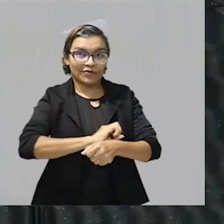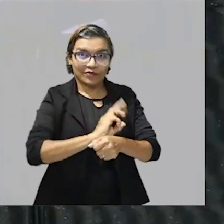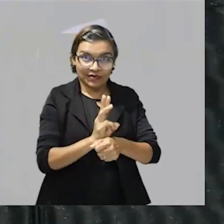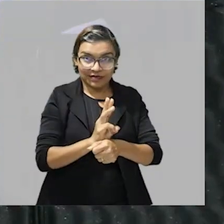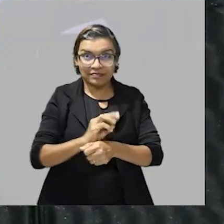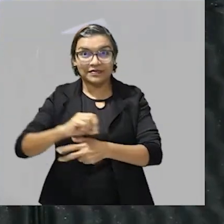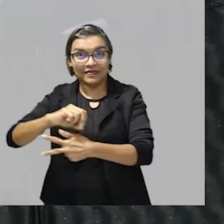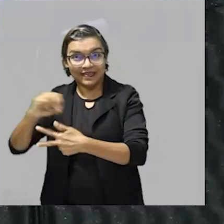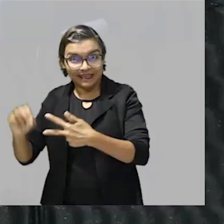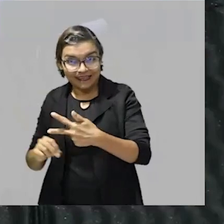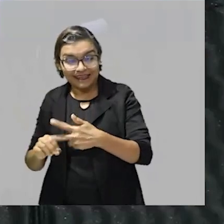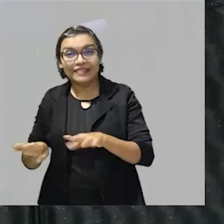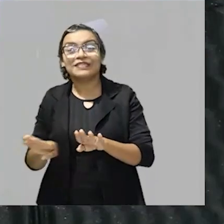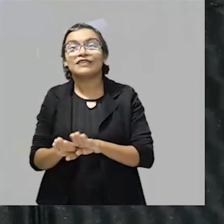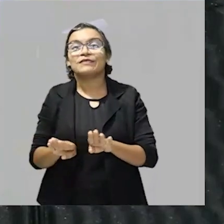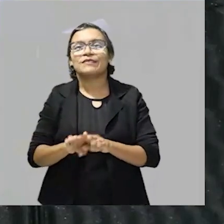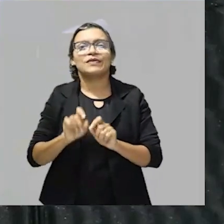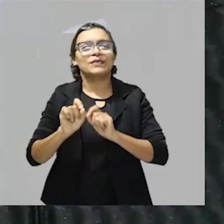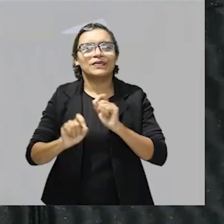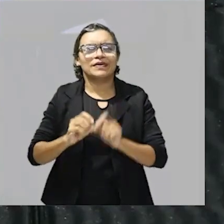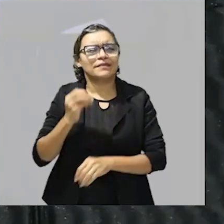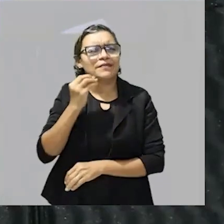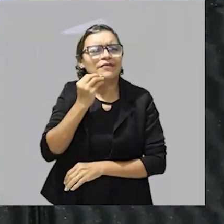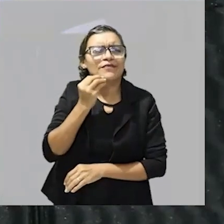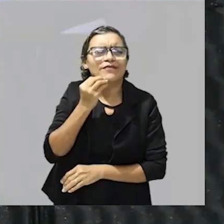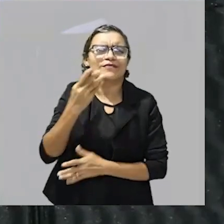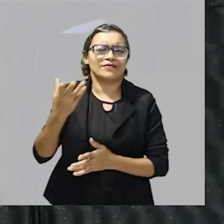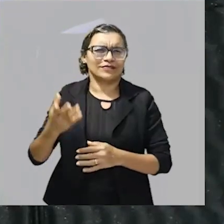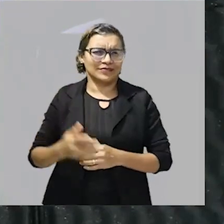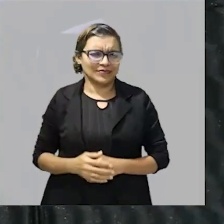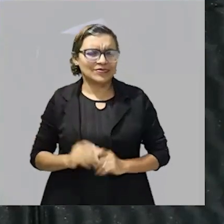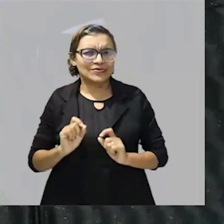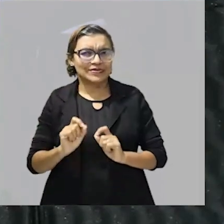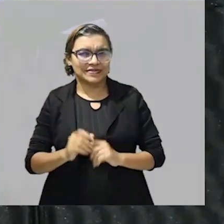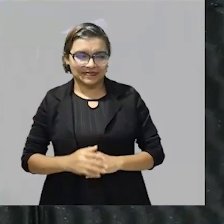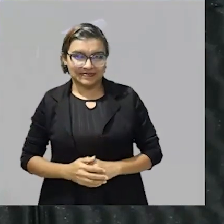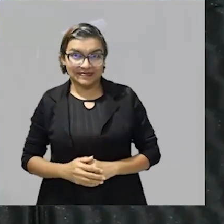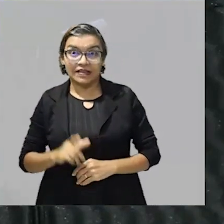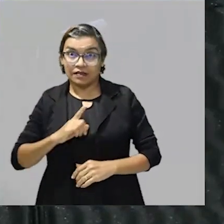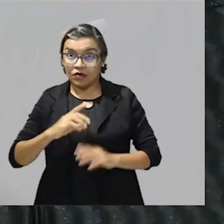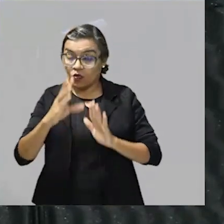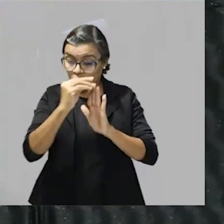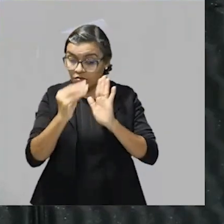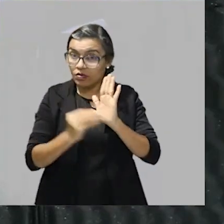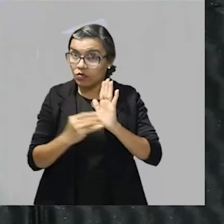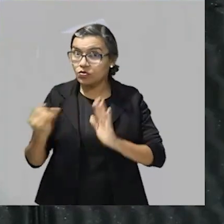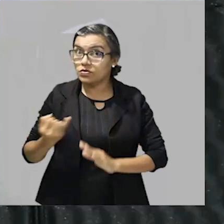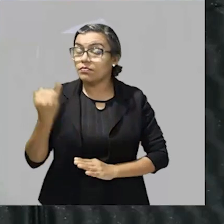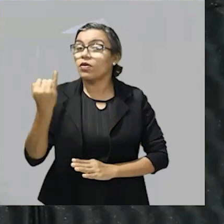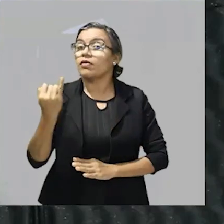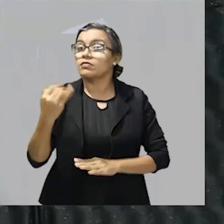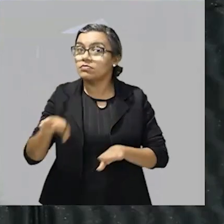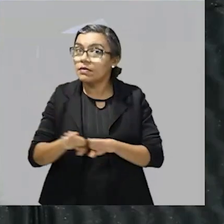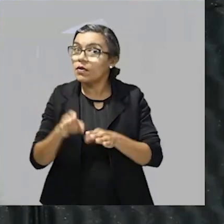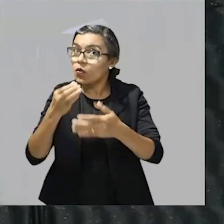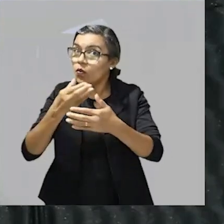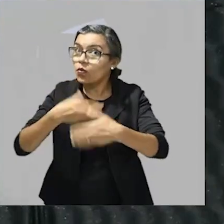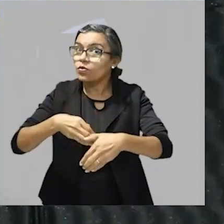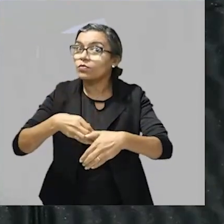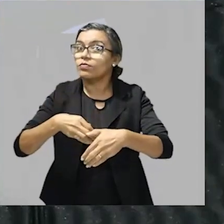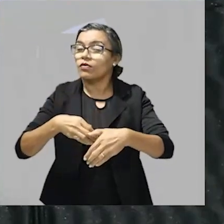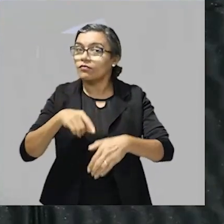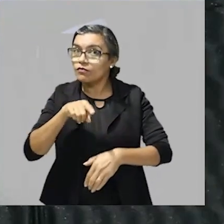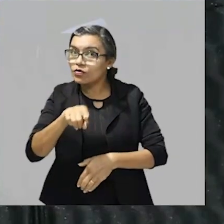Ema Enem e claro os conteúdos são pertinentes e de repente aí até para um concurso público uma